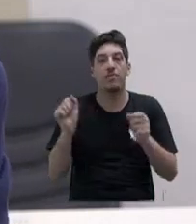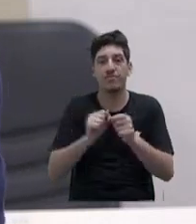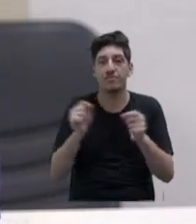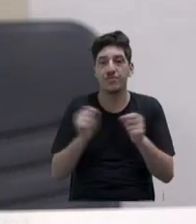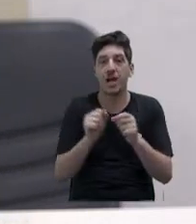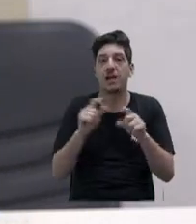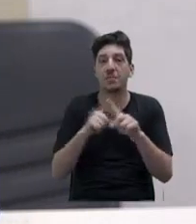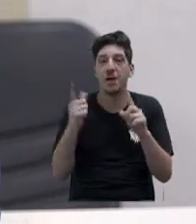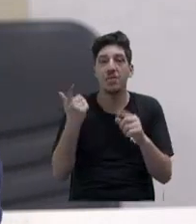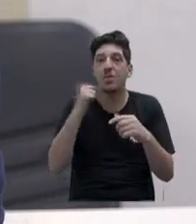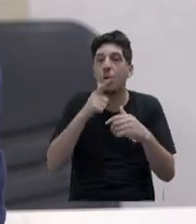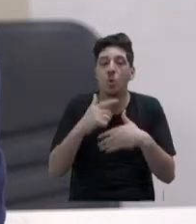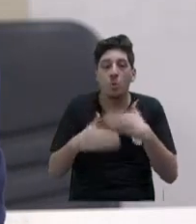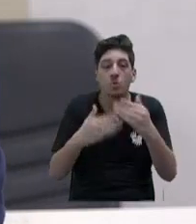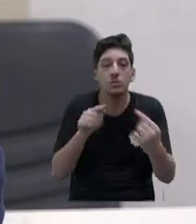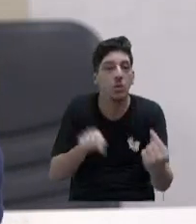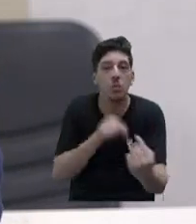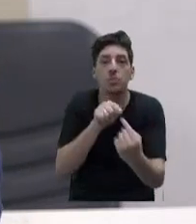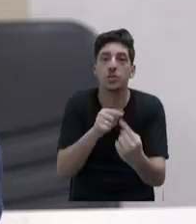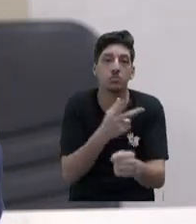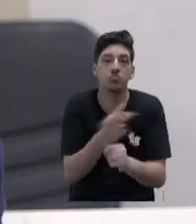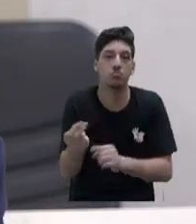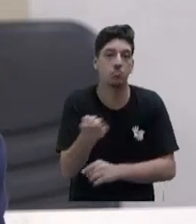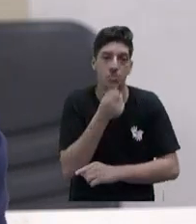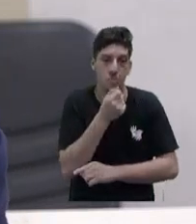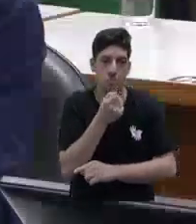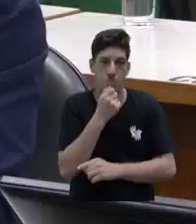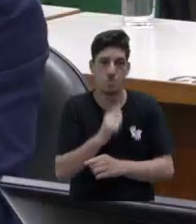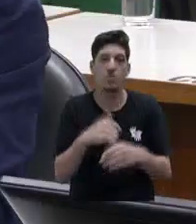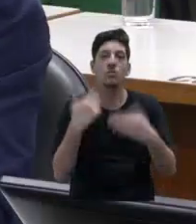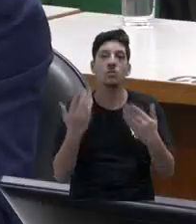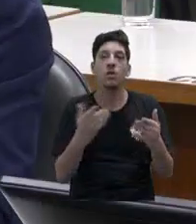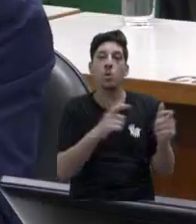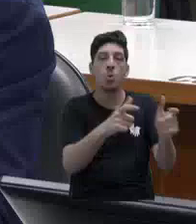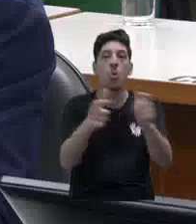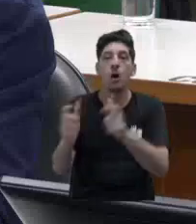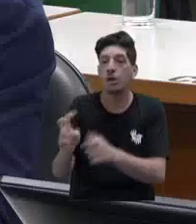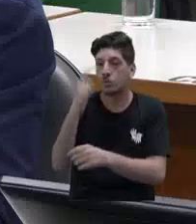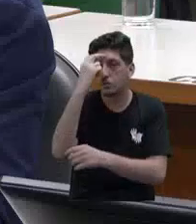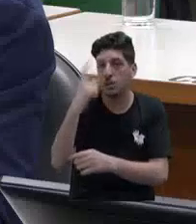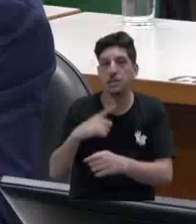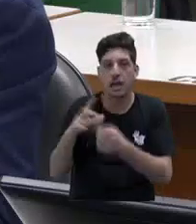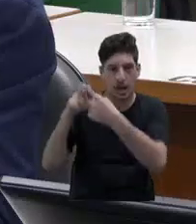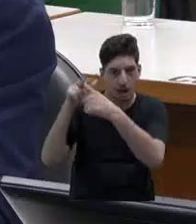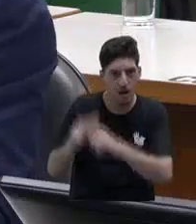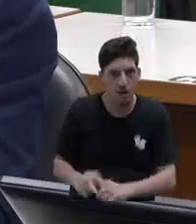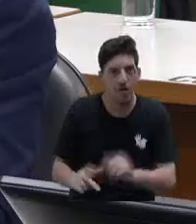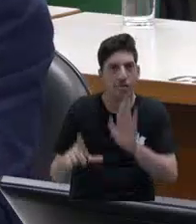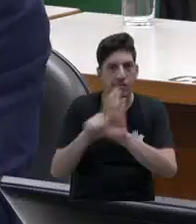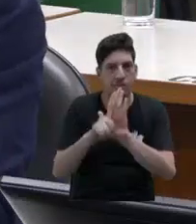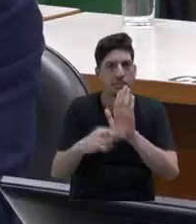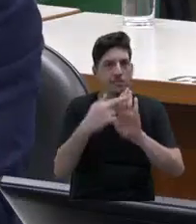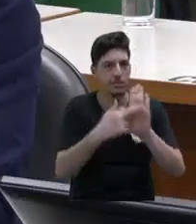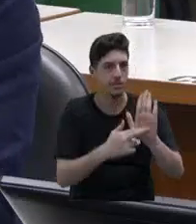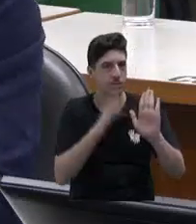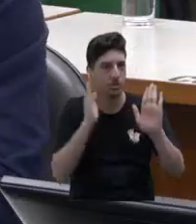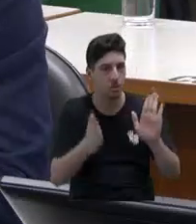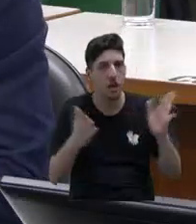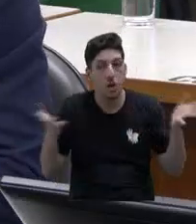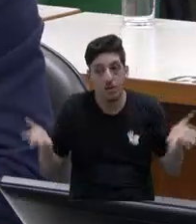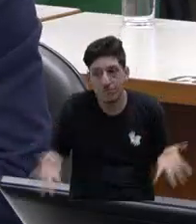não chegou onde precisava. Mas os pontos de cultura... Está regulamentado. Precisa a regulamentação. Agora é fomentar mesmo